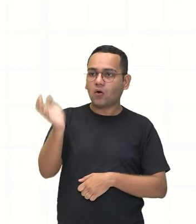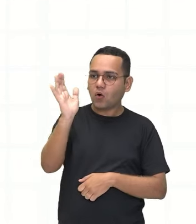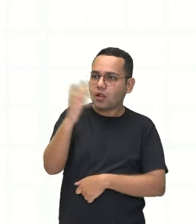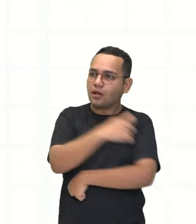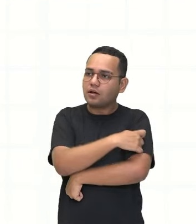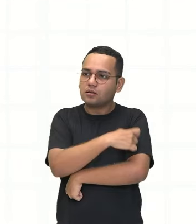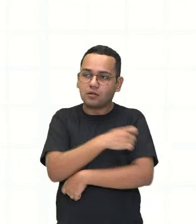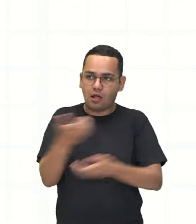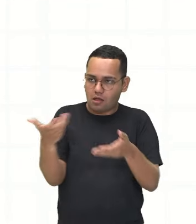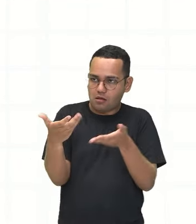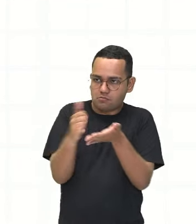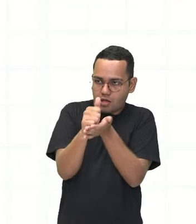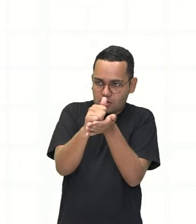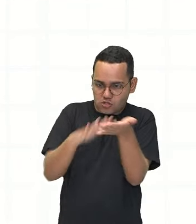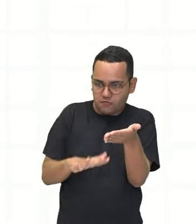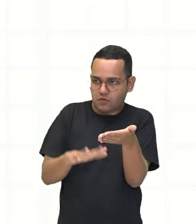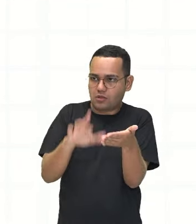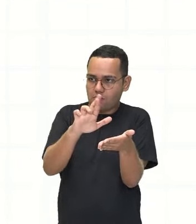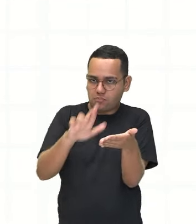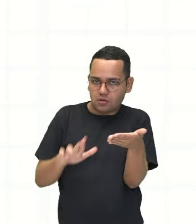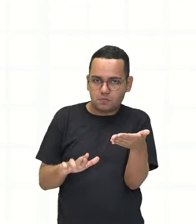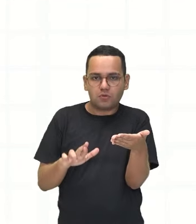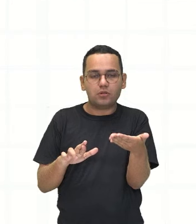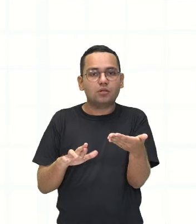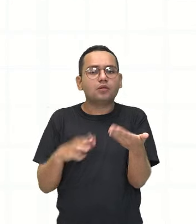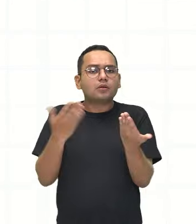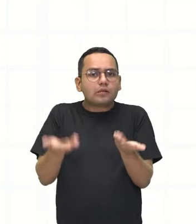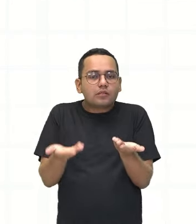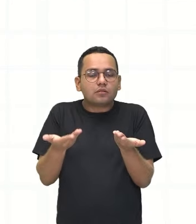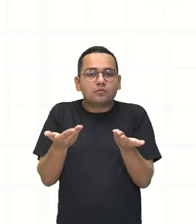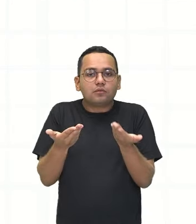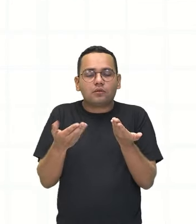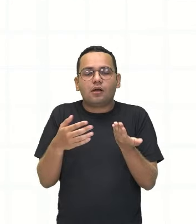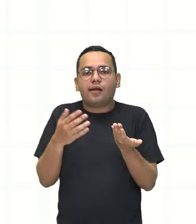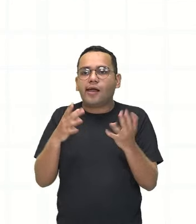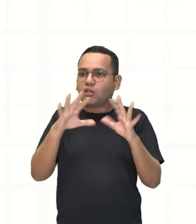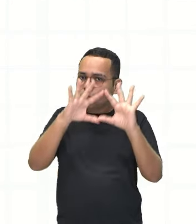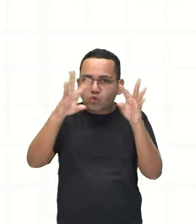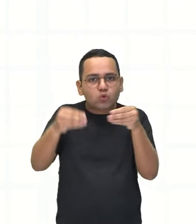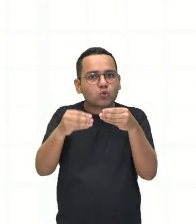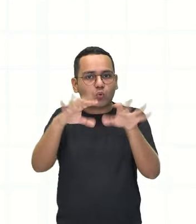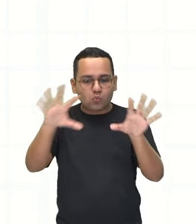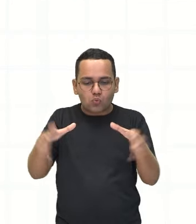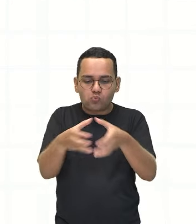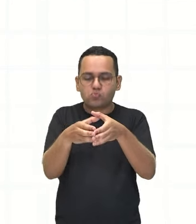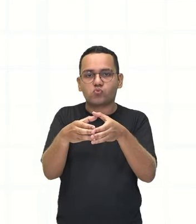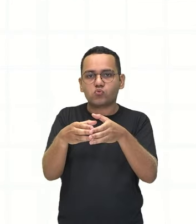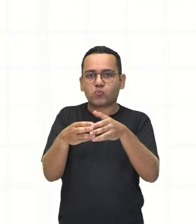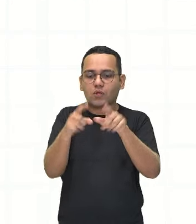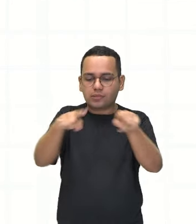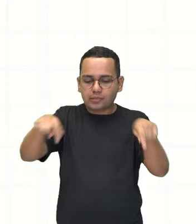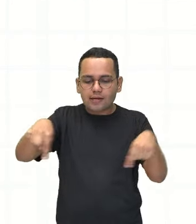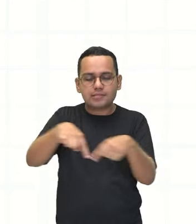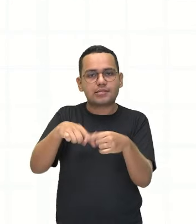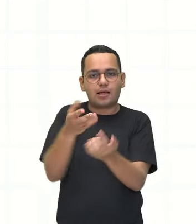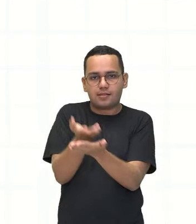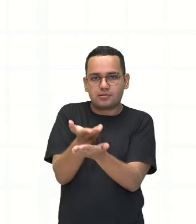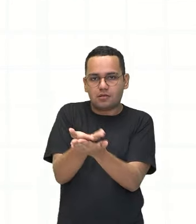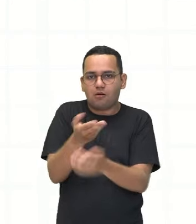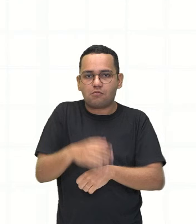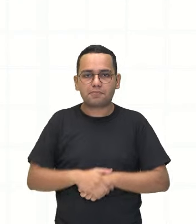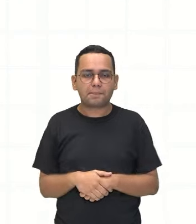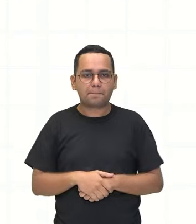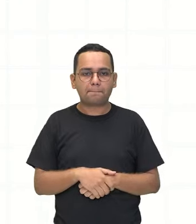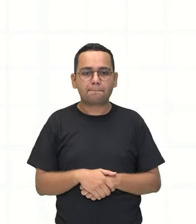Nós estamos direcionando a todos os alunos daquela mesma classe, não é? Então, a palavra turma, ela é o